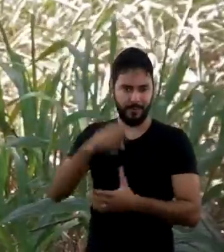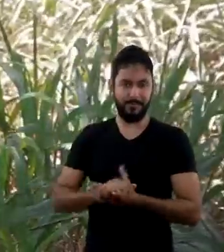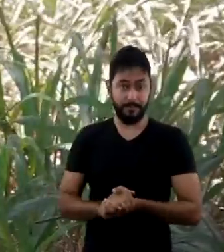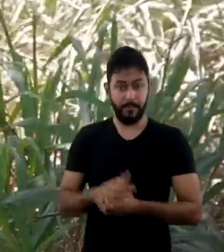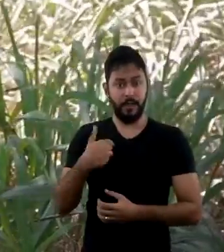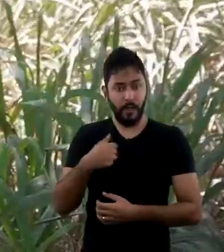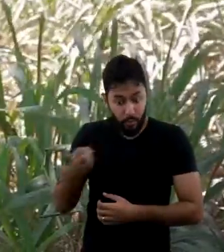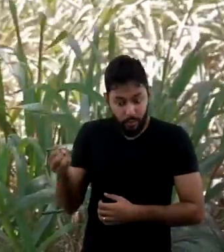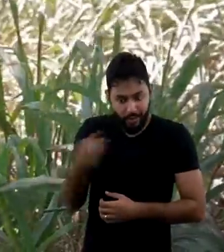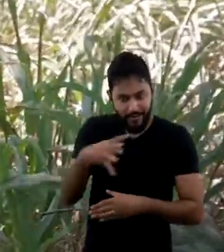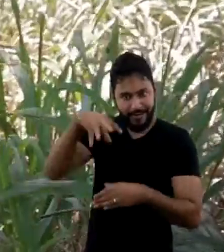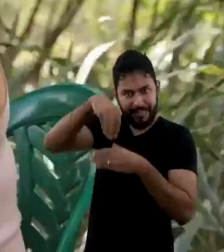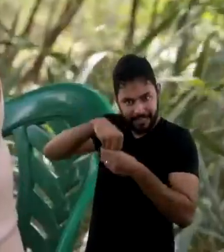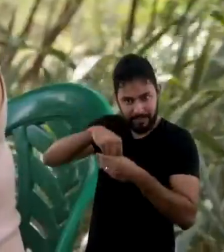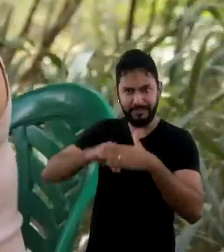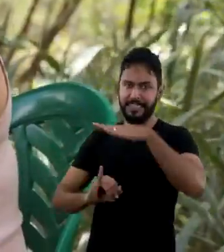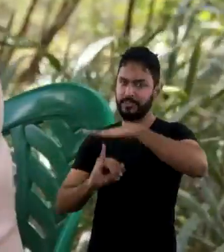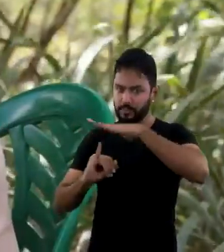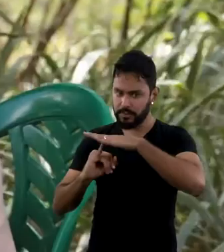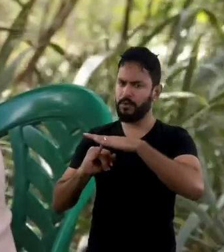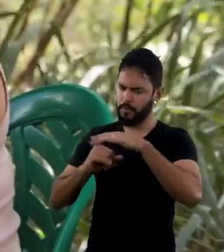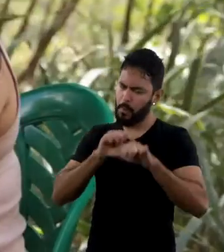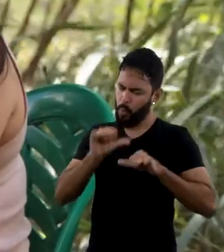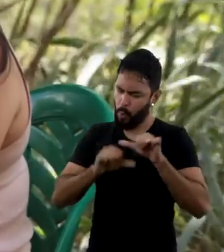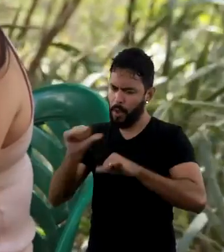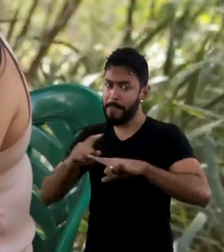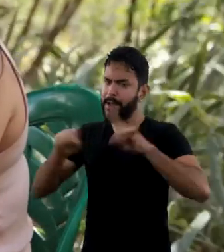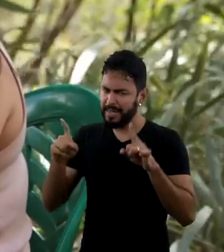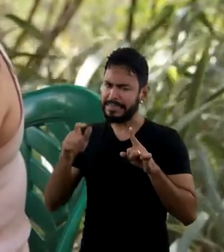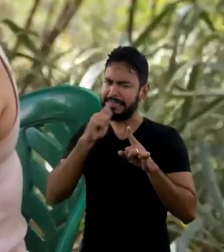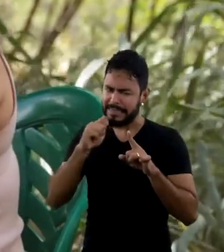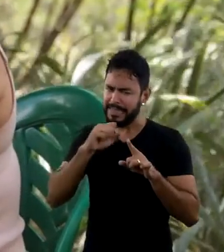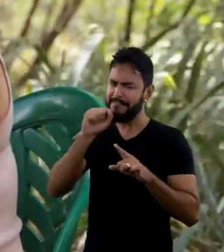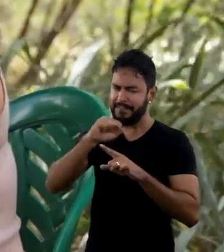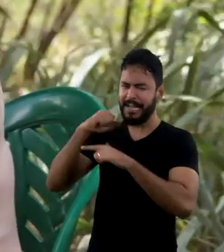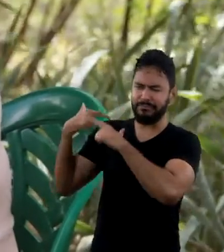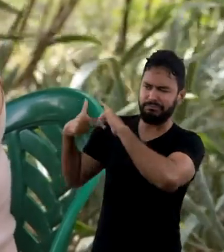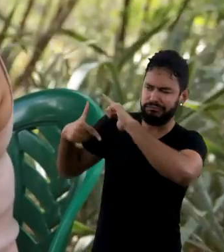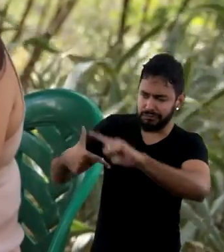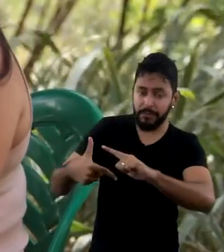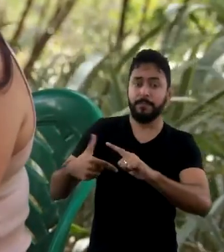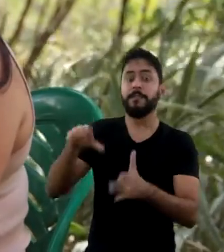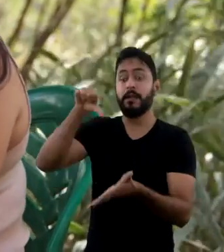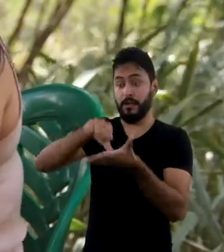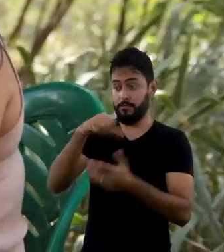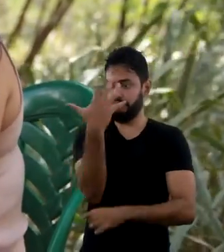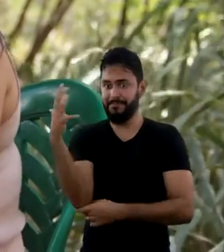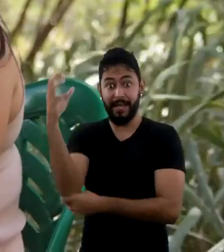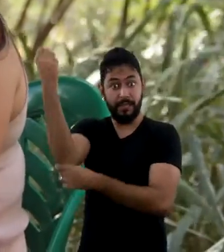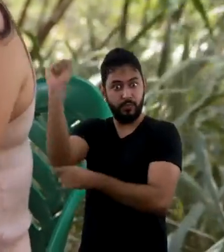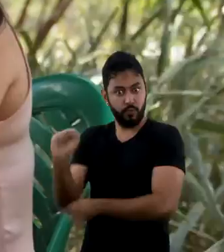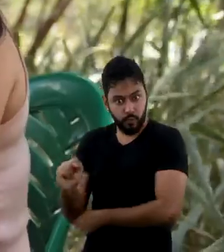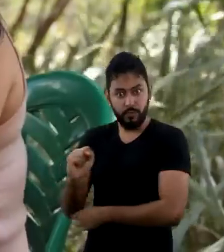nova numa instituição que tem passado transformações, mas ainda também um pouco tradicional, num campus na Mata Sul, que é um